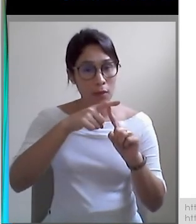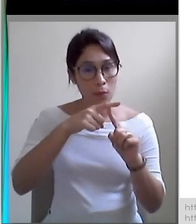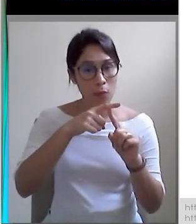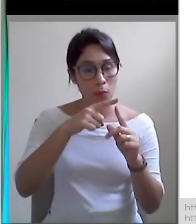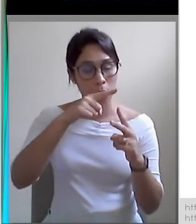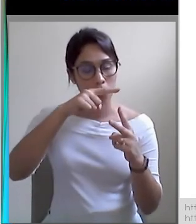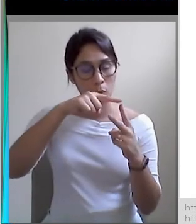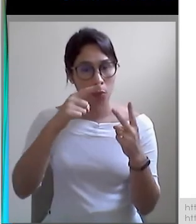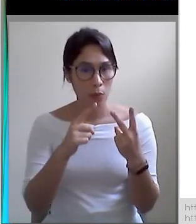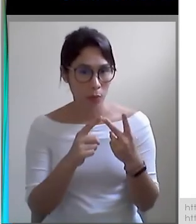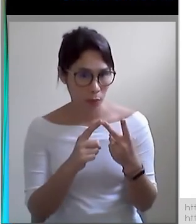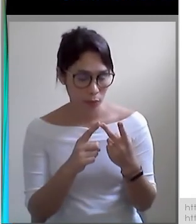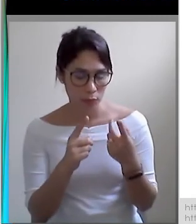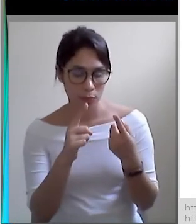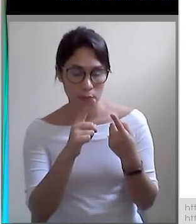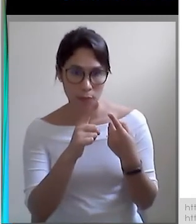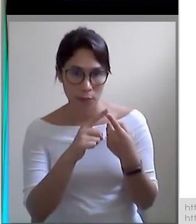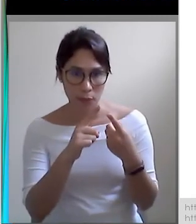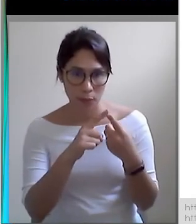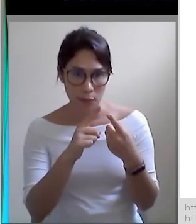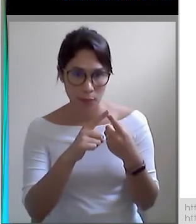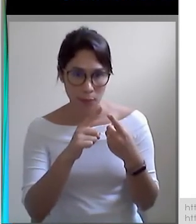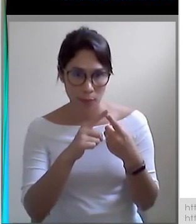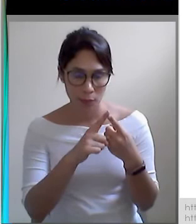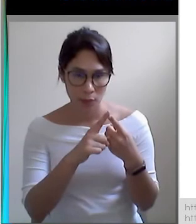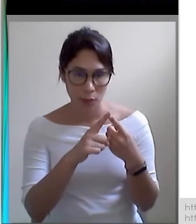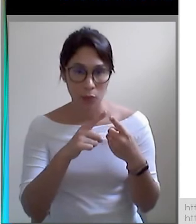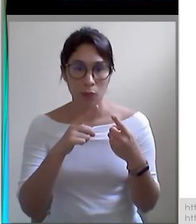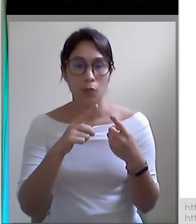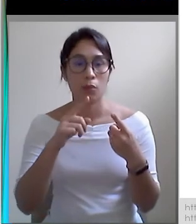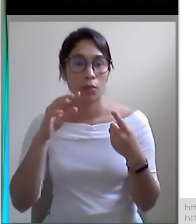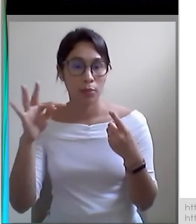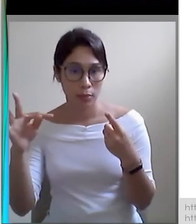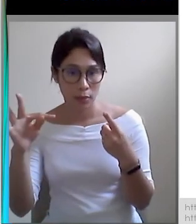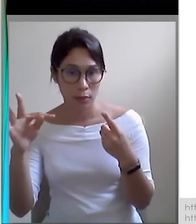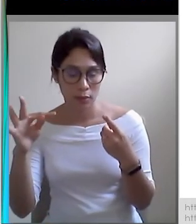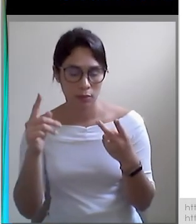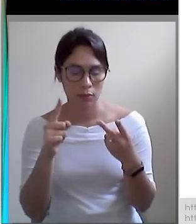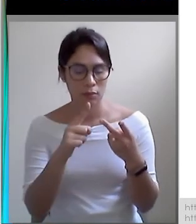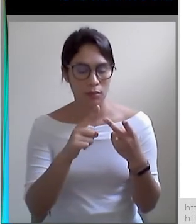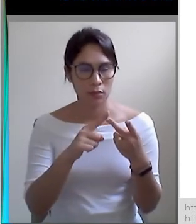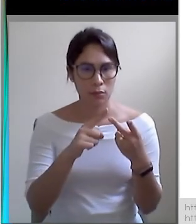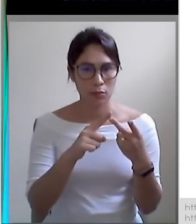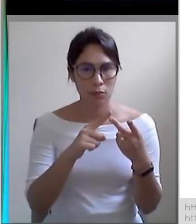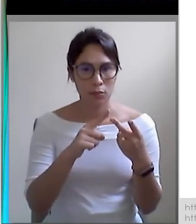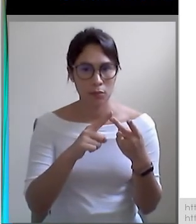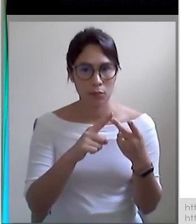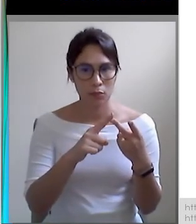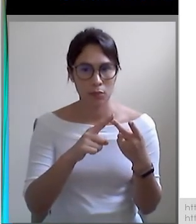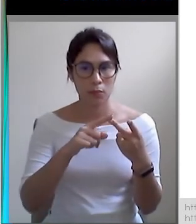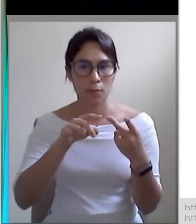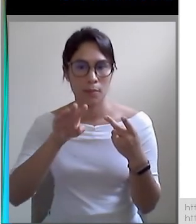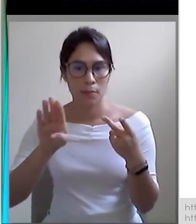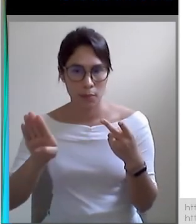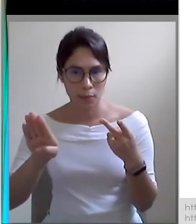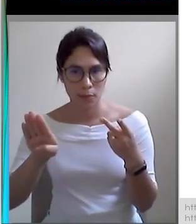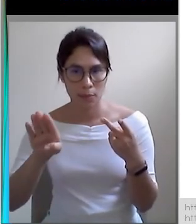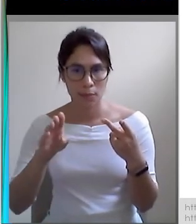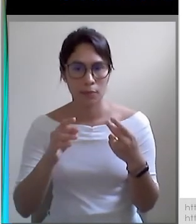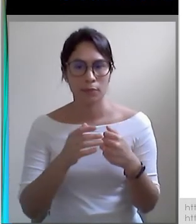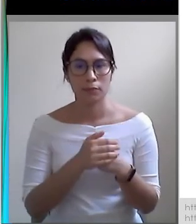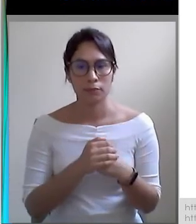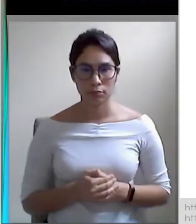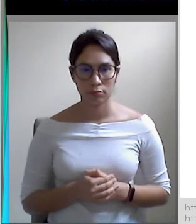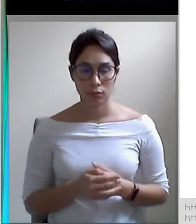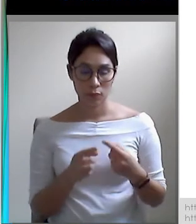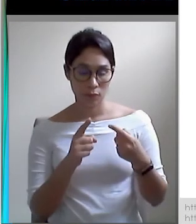Encontramos dois tipos de linfócitos: os linfócitos do tipo T e os linfócitos do